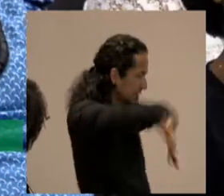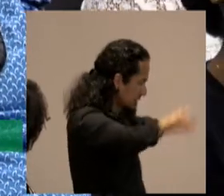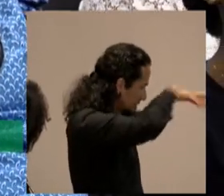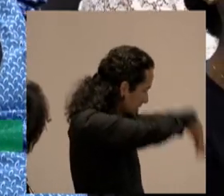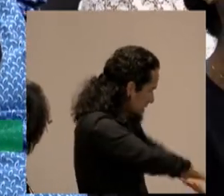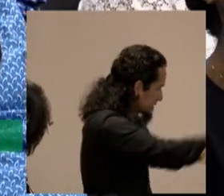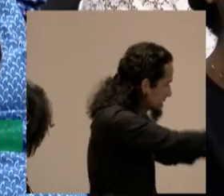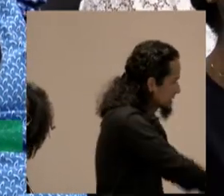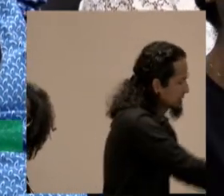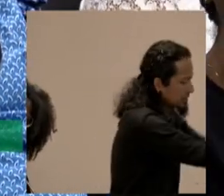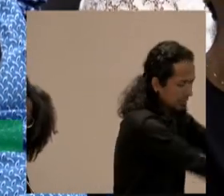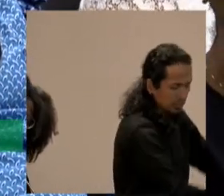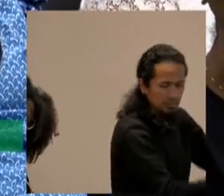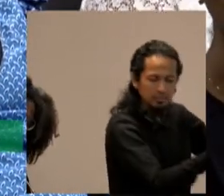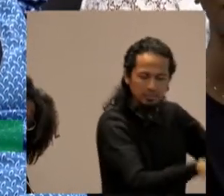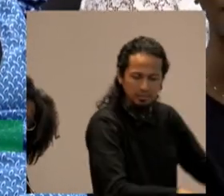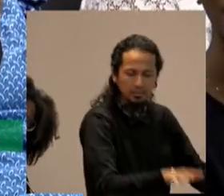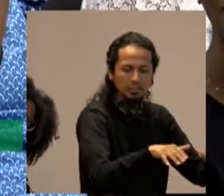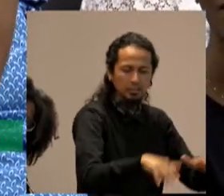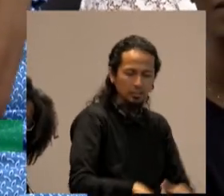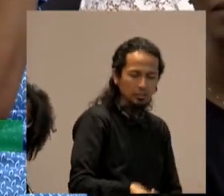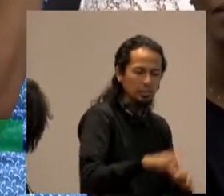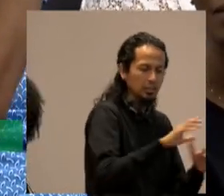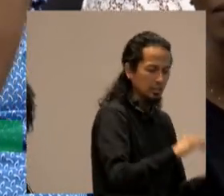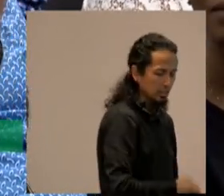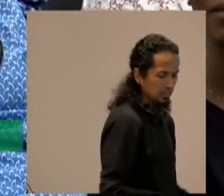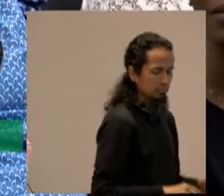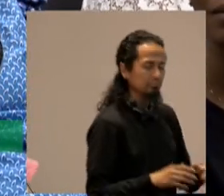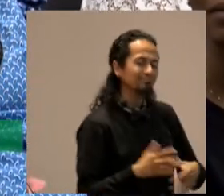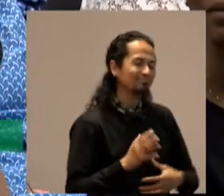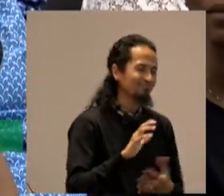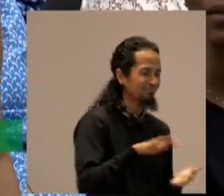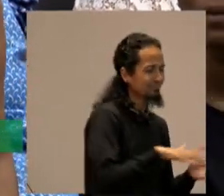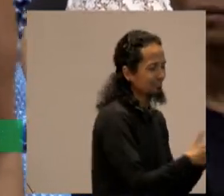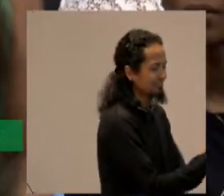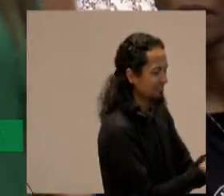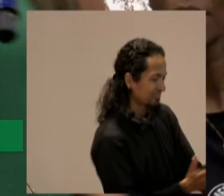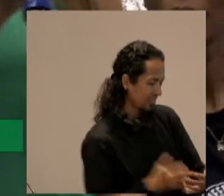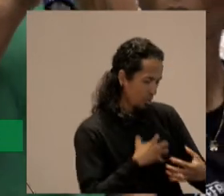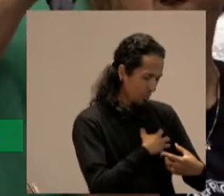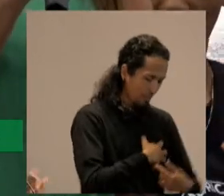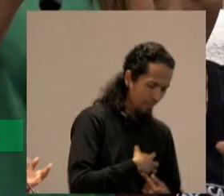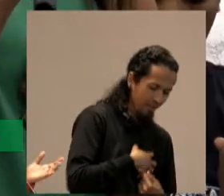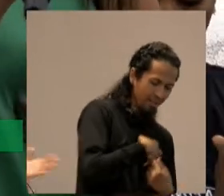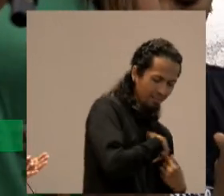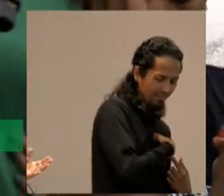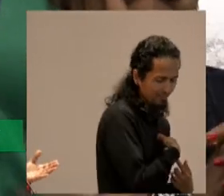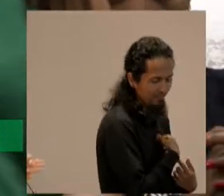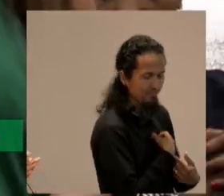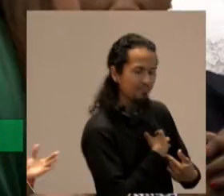Oia, Ia, Ozu, Oba, Ia, Lá,